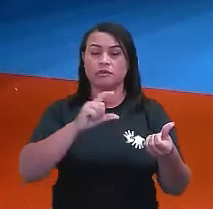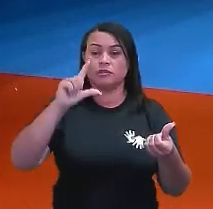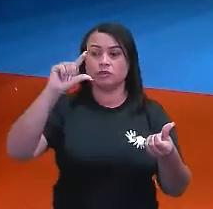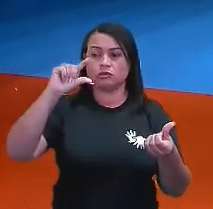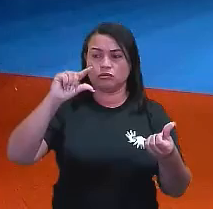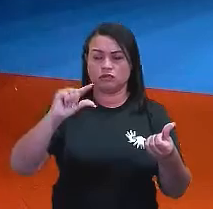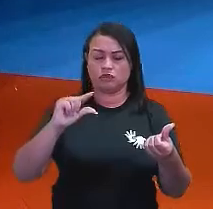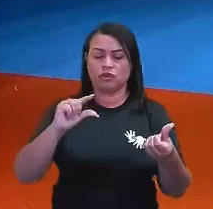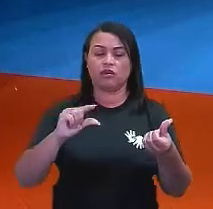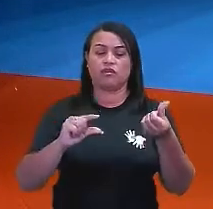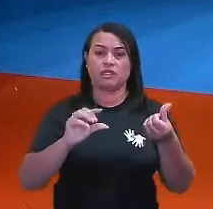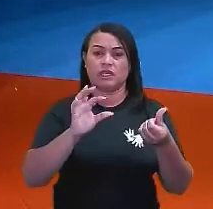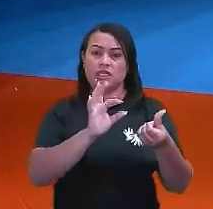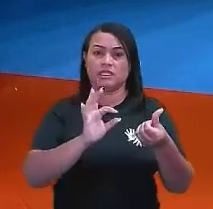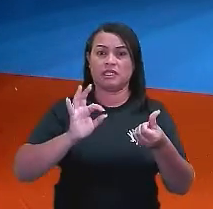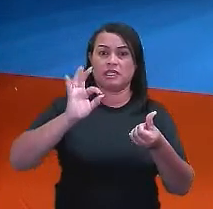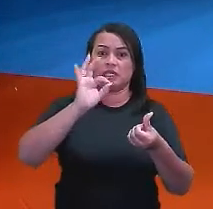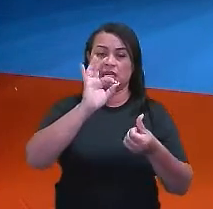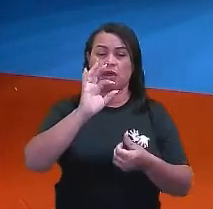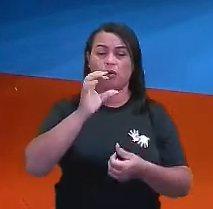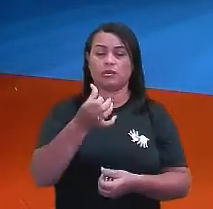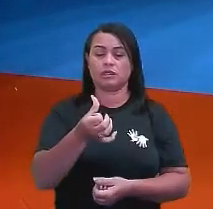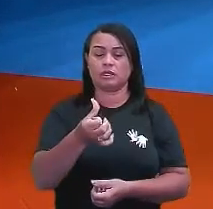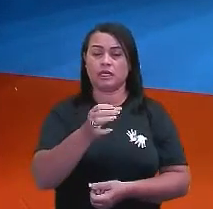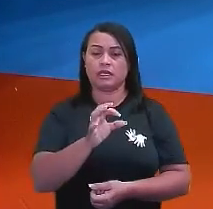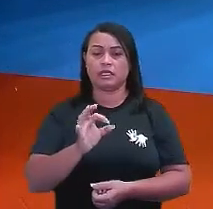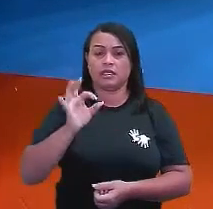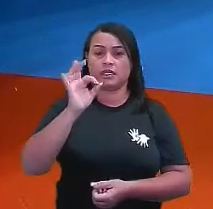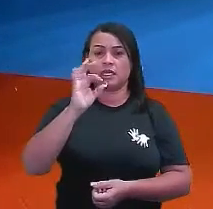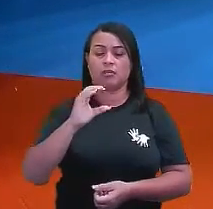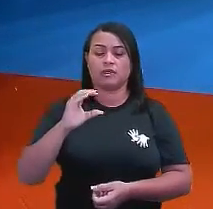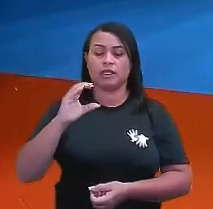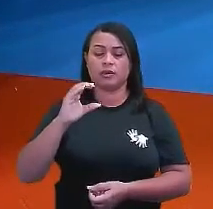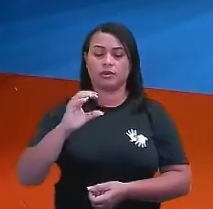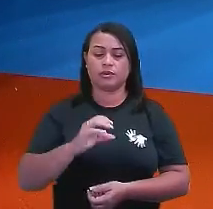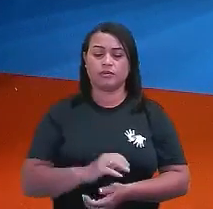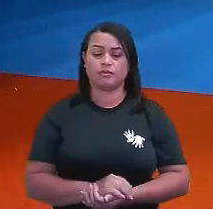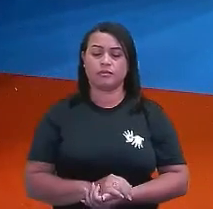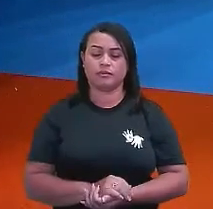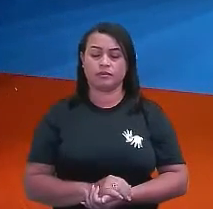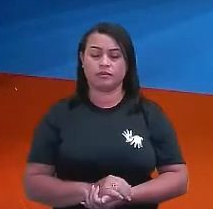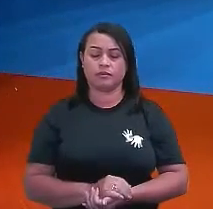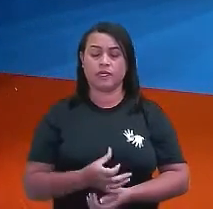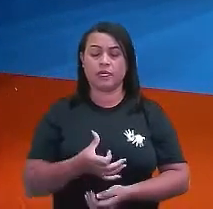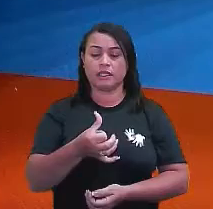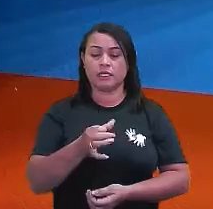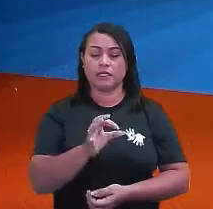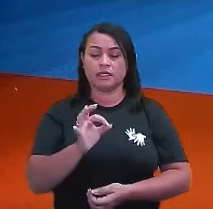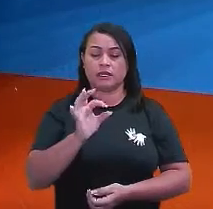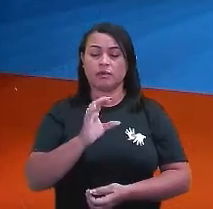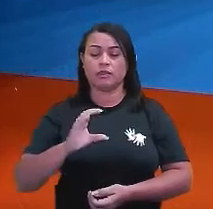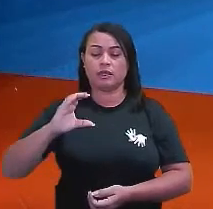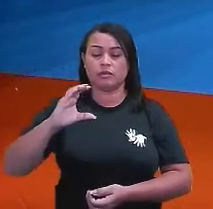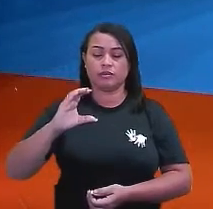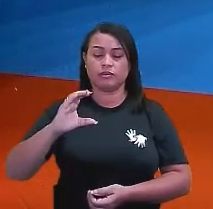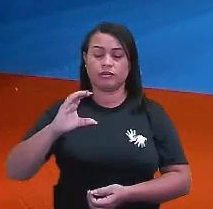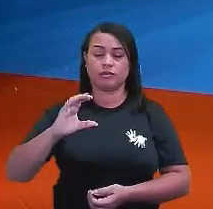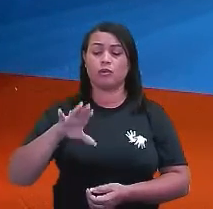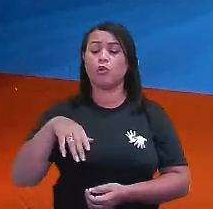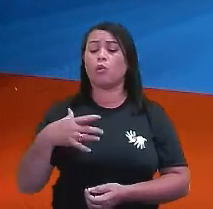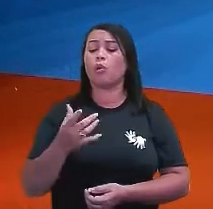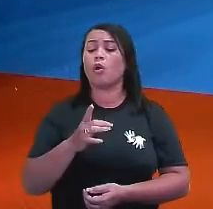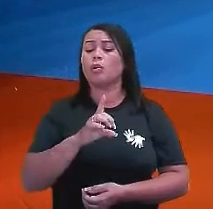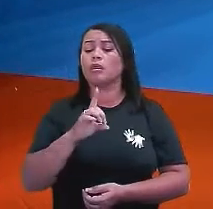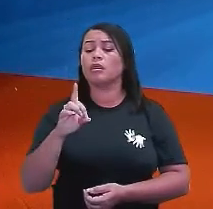semana foi 6 graus Celsius, tá certo? 6 graus Celsius. E aí, qual foi o